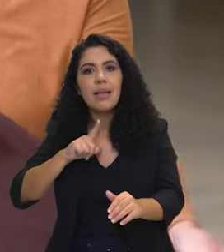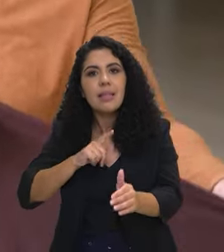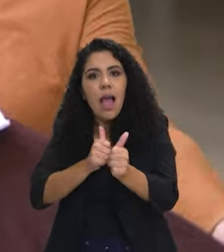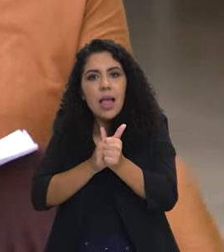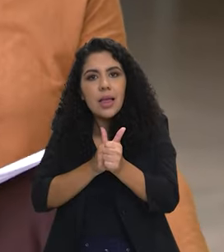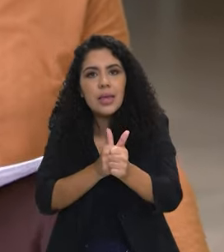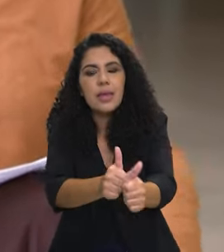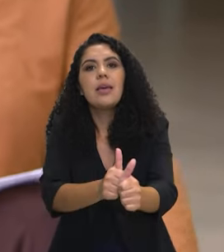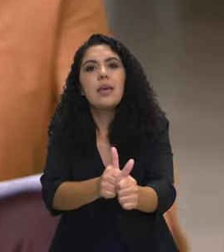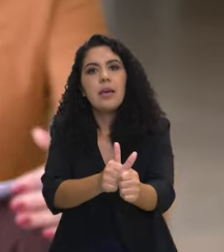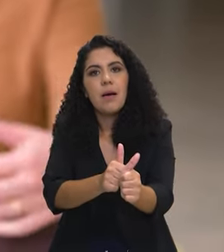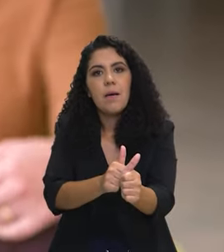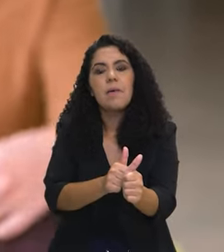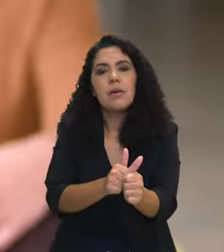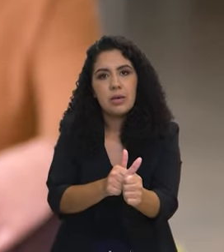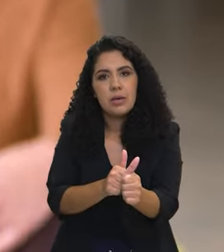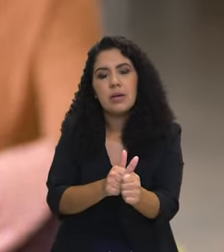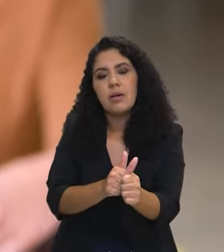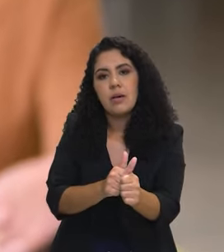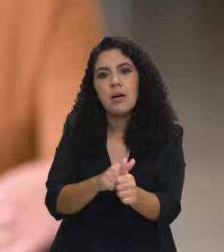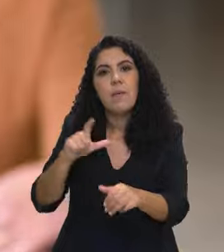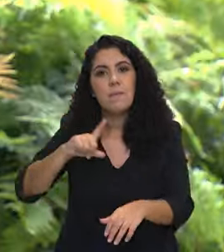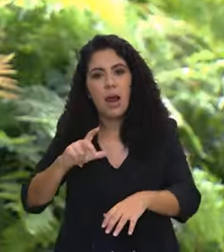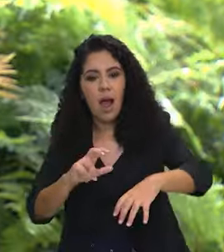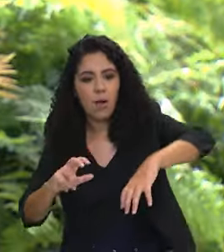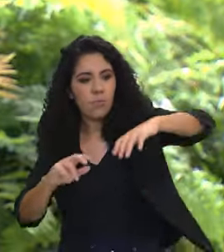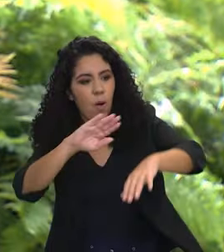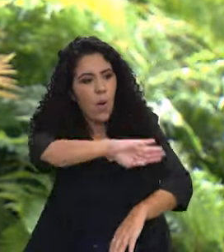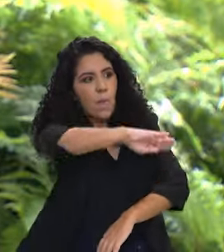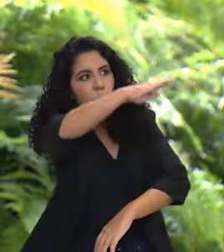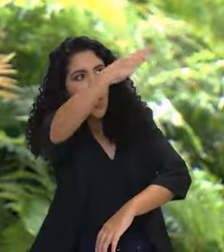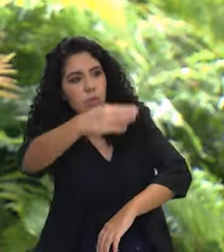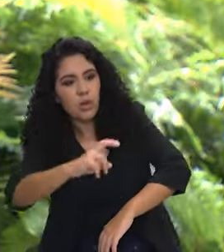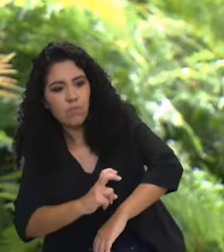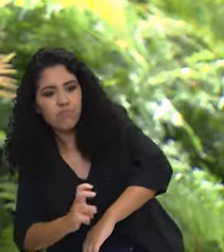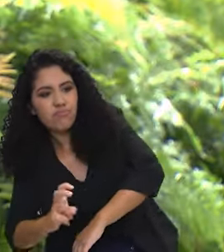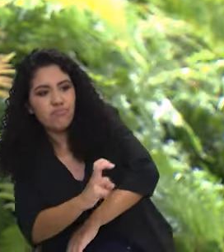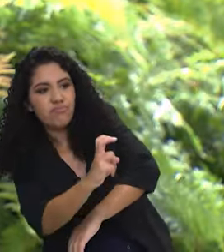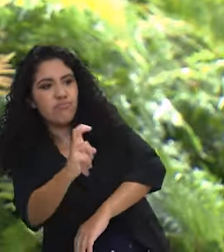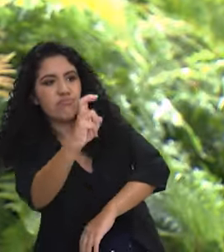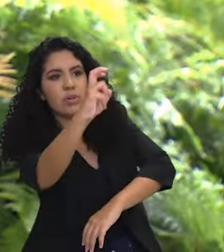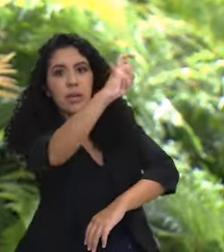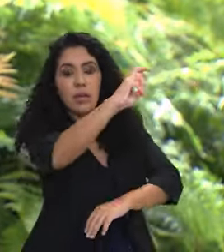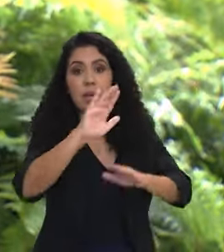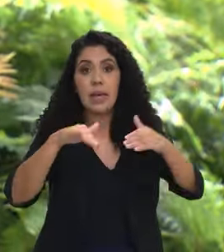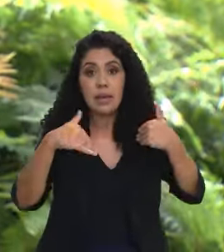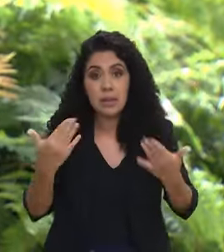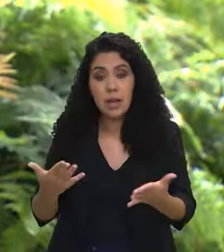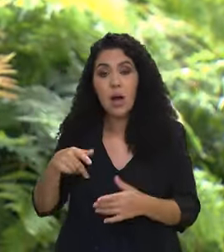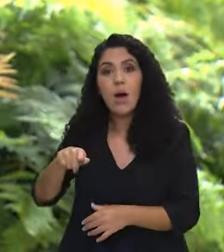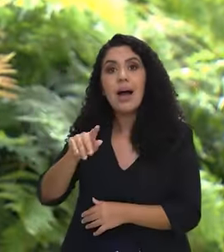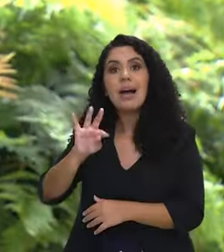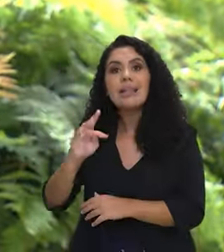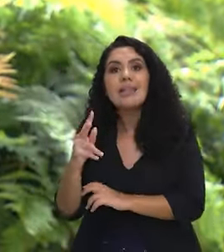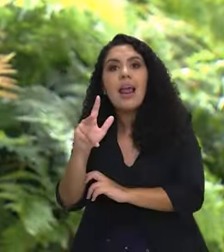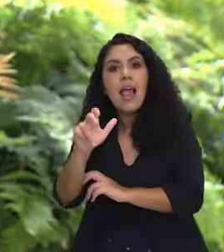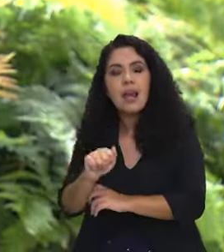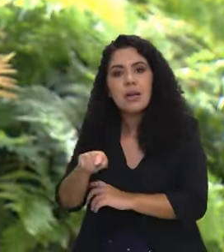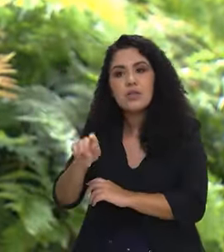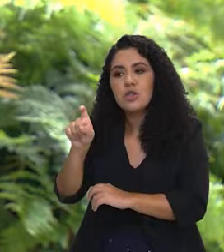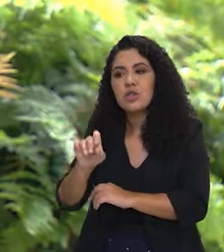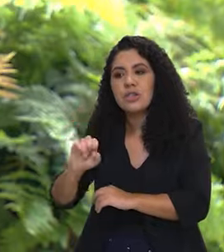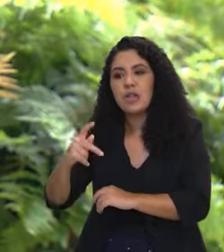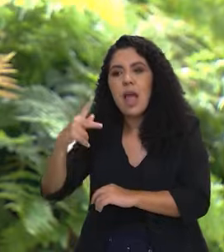que levam as pessoas até a montanha, para subir o Everest. Então, a trilha dos Sherpa é a trilha que